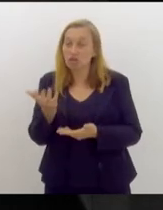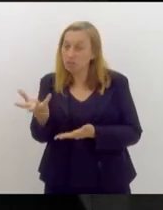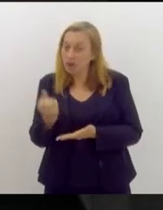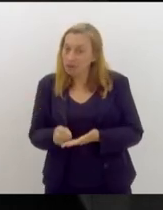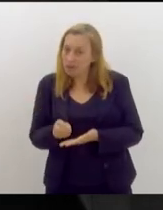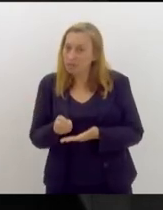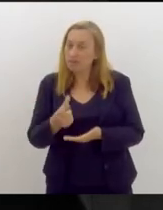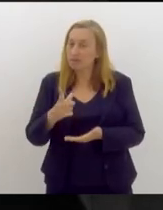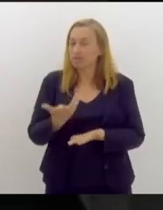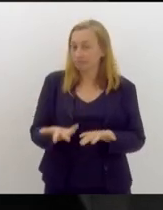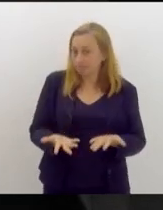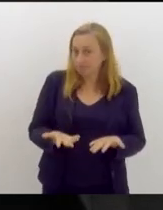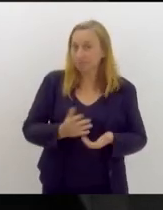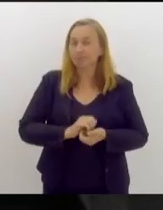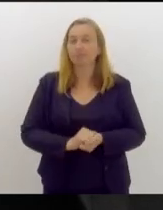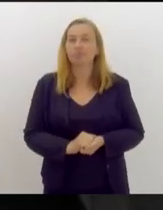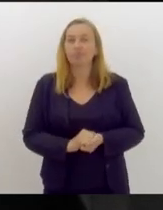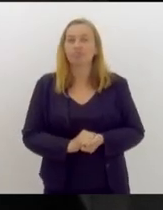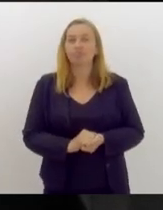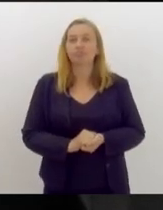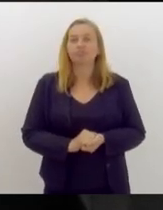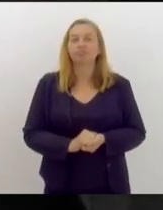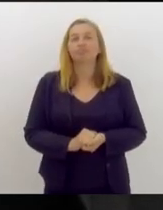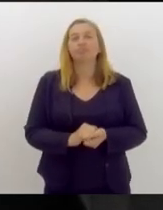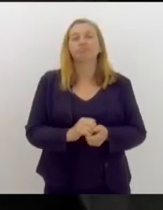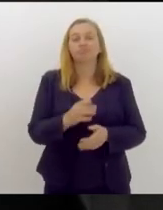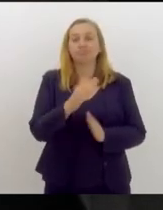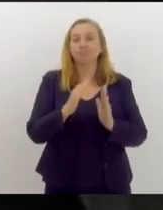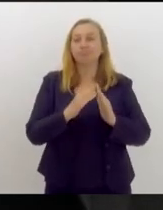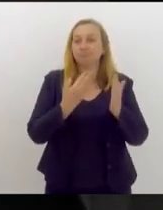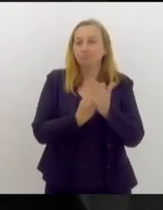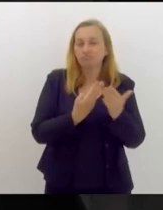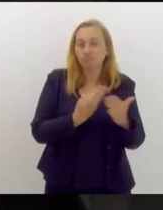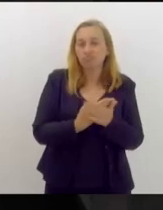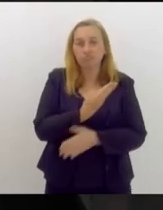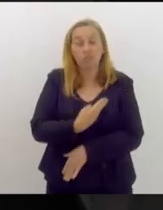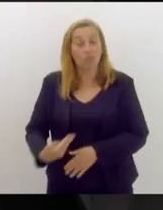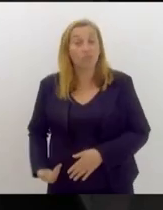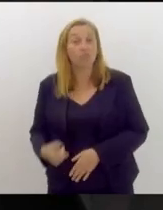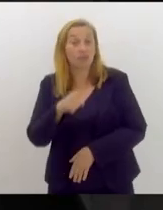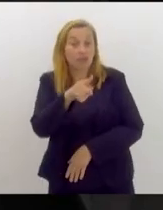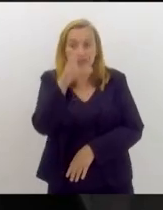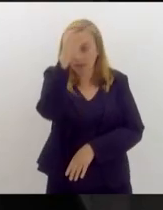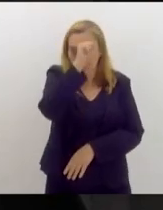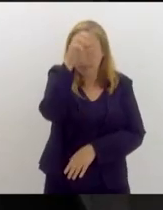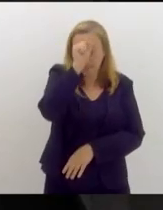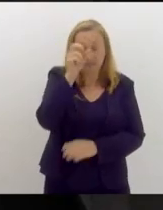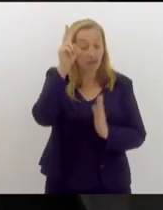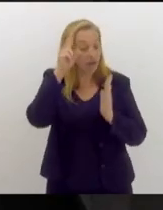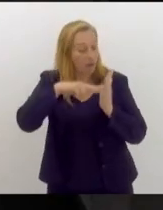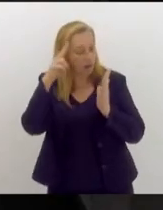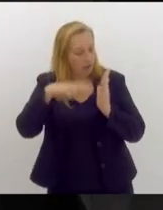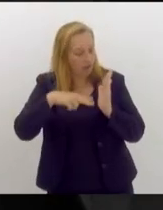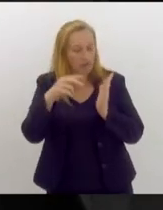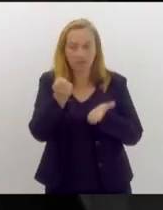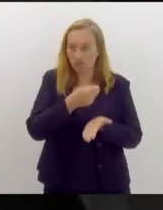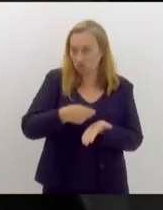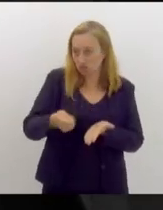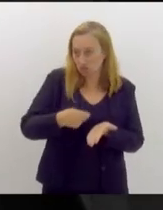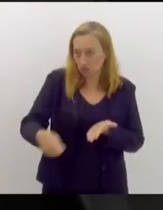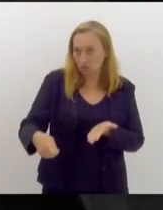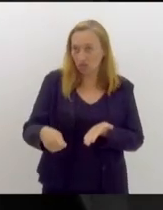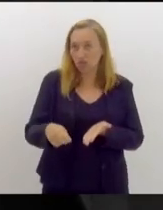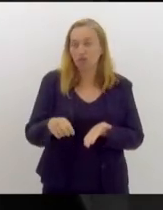Isto é na escola pública quando você tá aprendendo a ler e escrever é